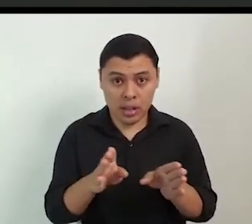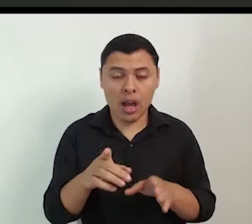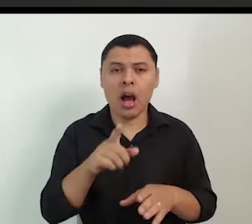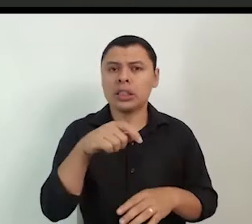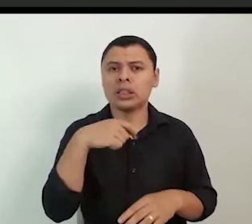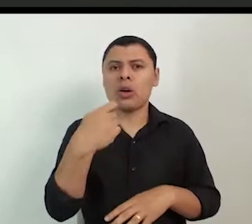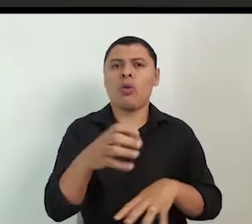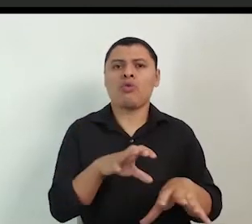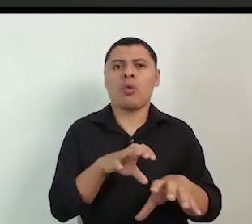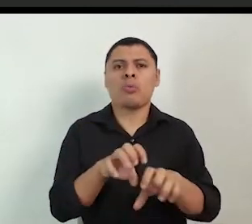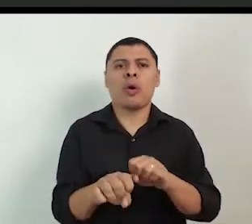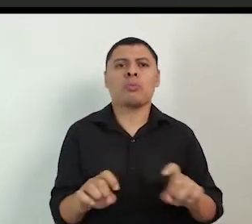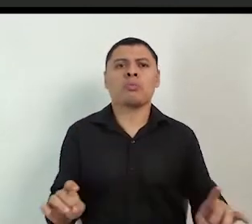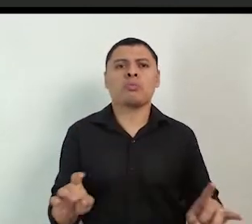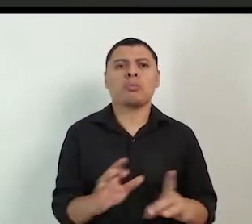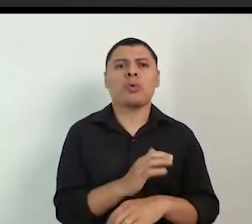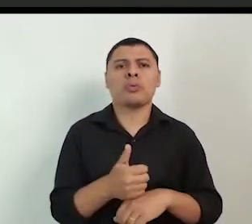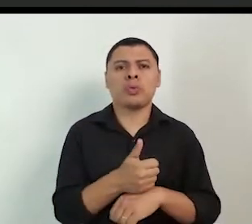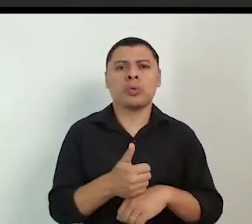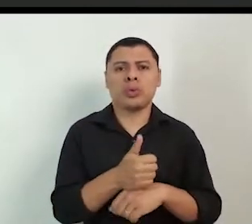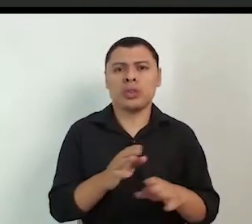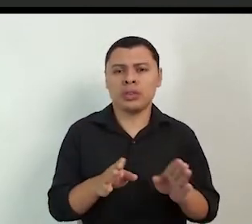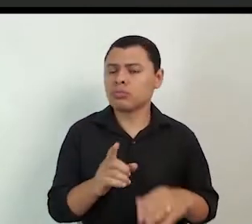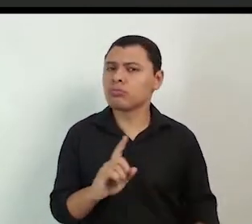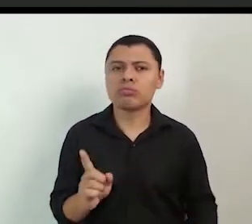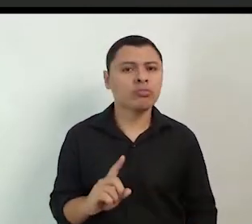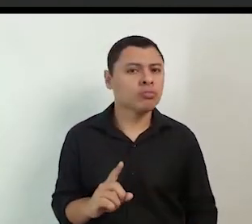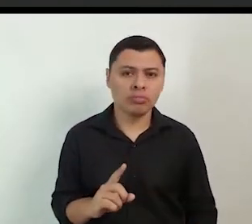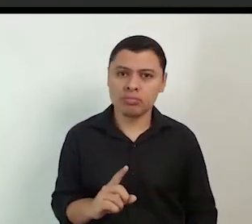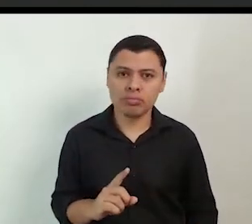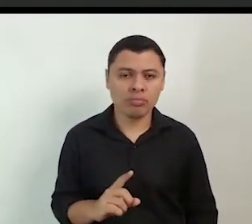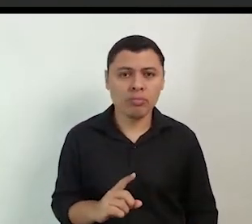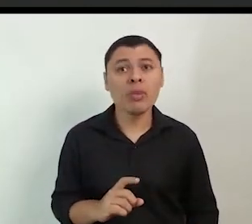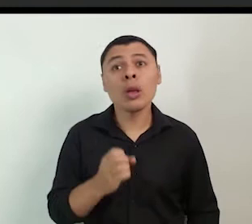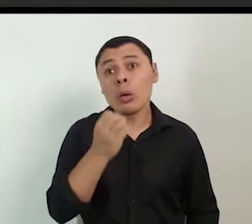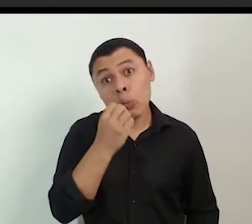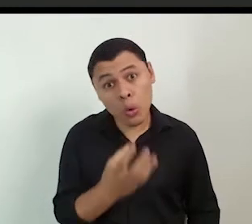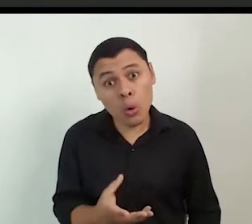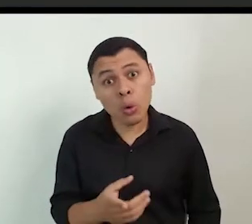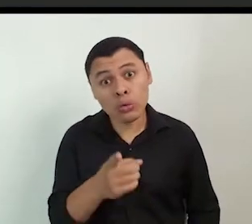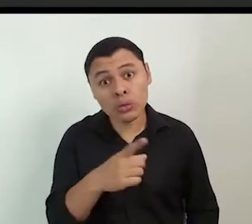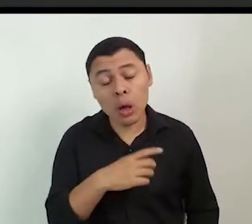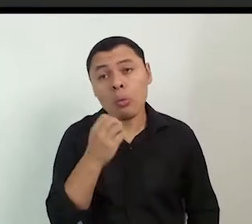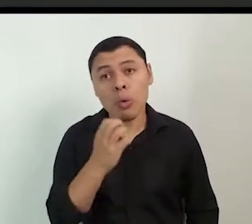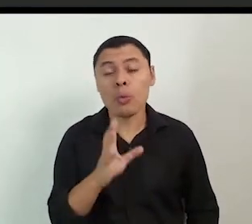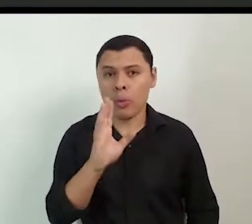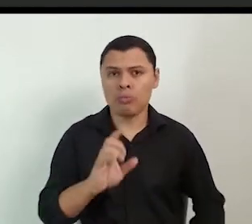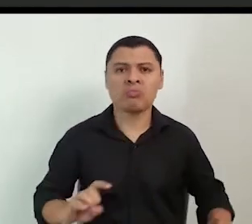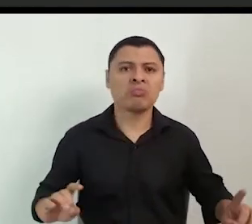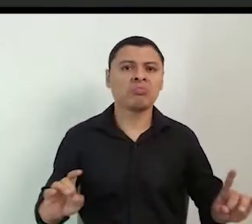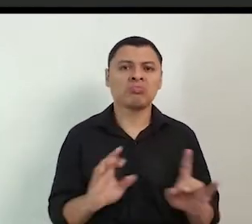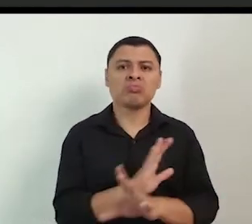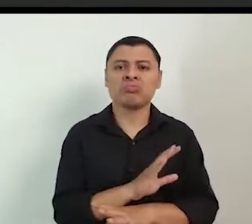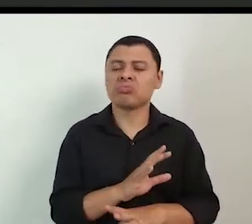capacitado para ser um profissional de acessibilidade. Ele é um pré-requisito, mas ele não o torna capacitado.